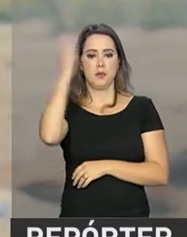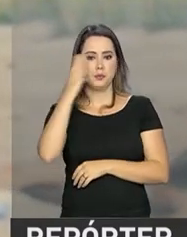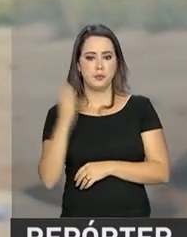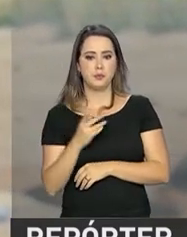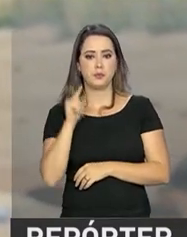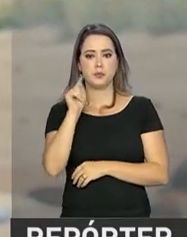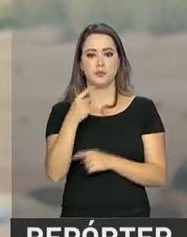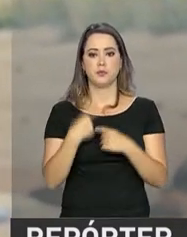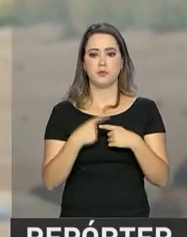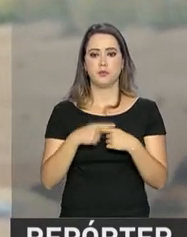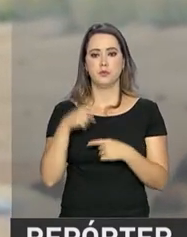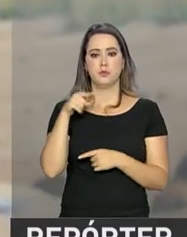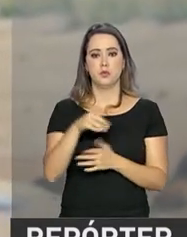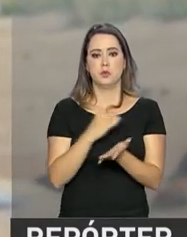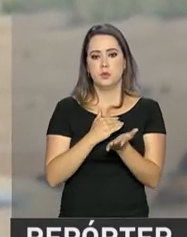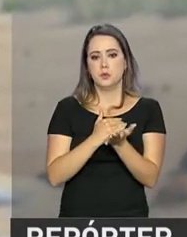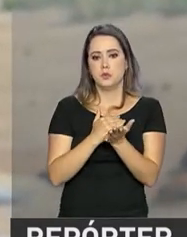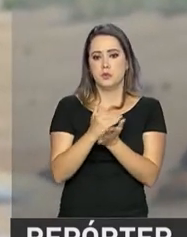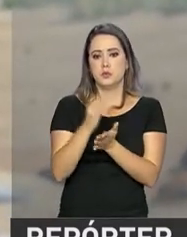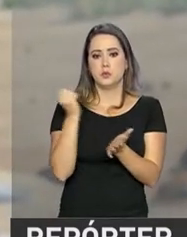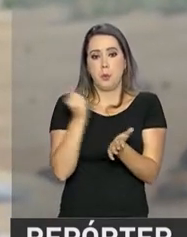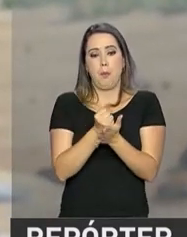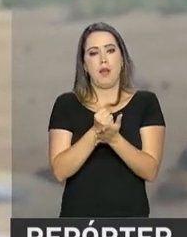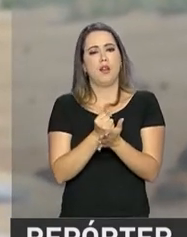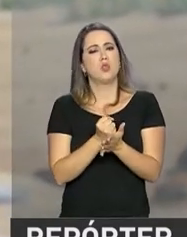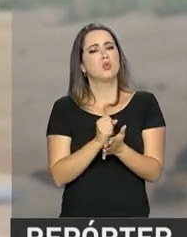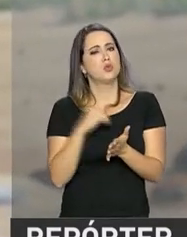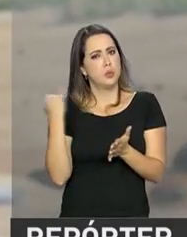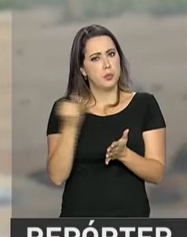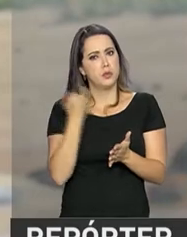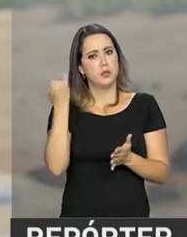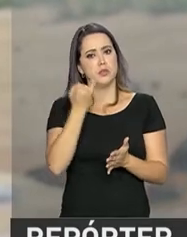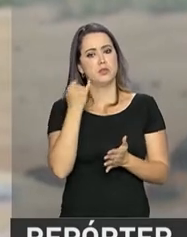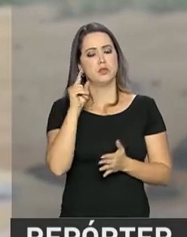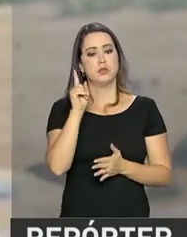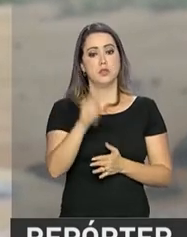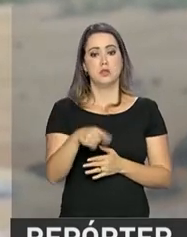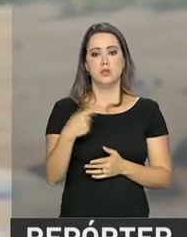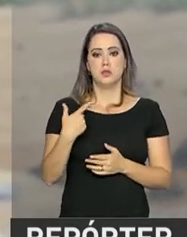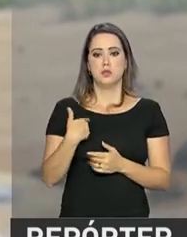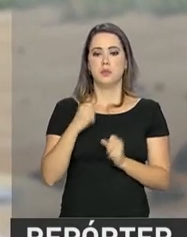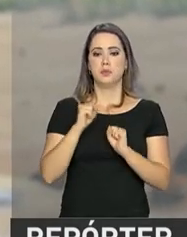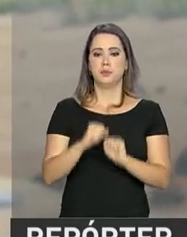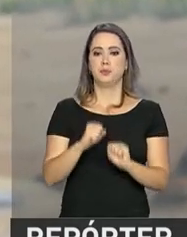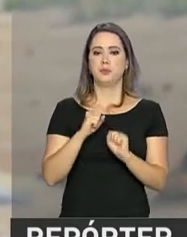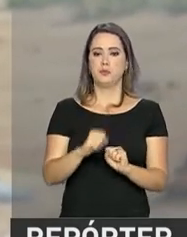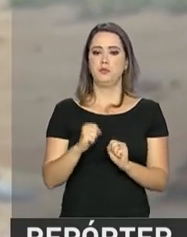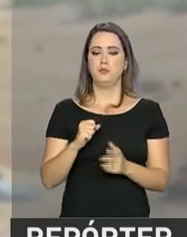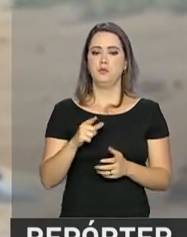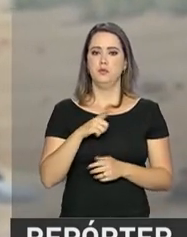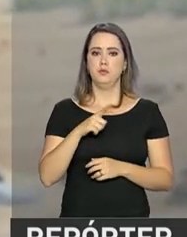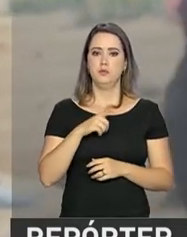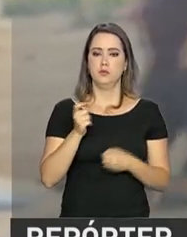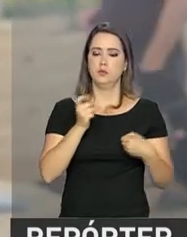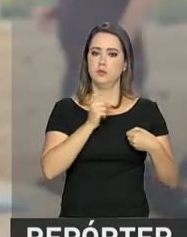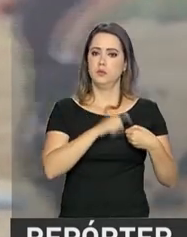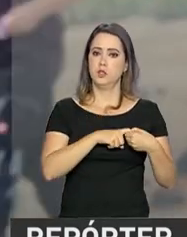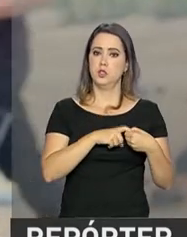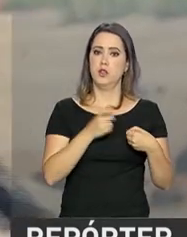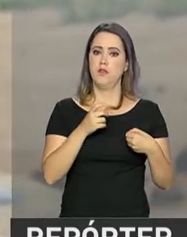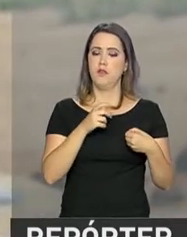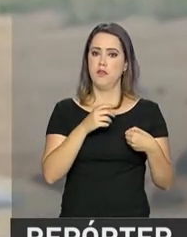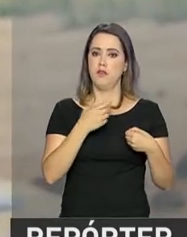porque aqui é o início é um marco de um momento muito especial que é a possibilidade do retorno e